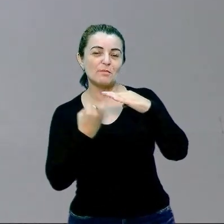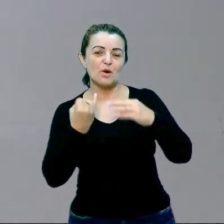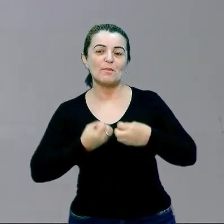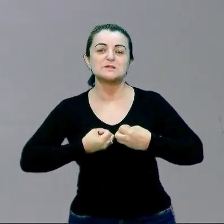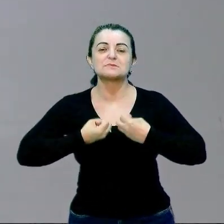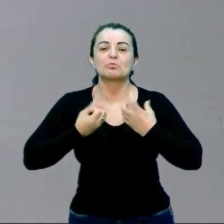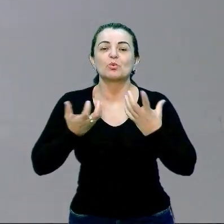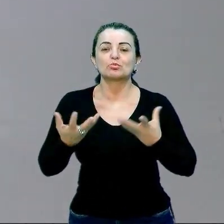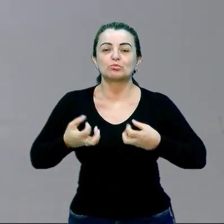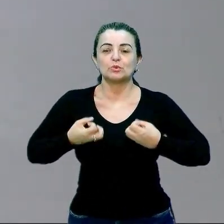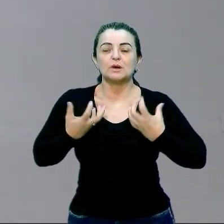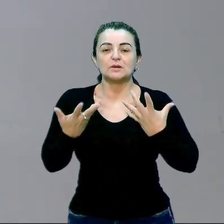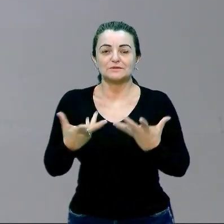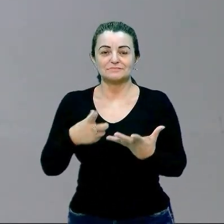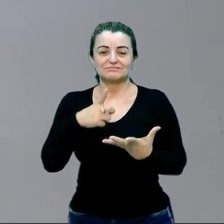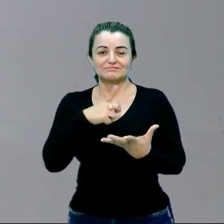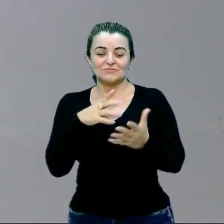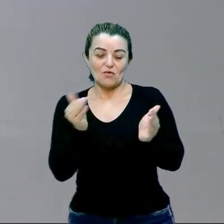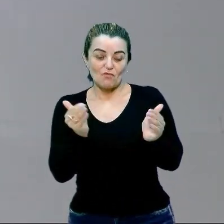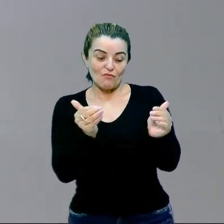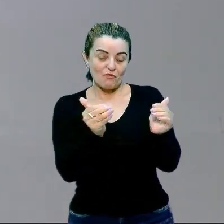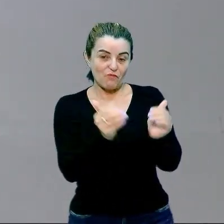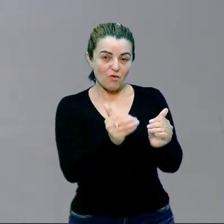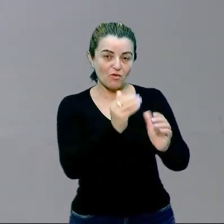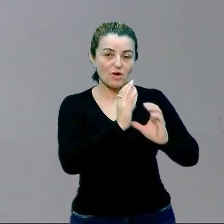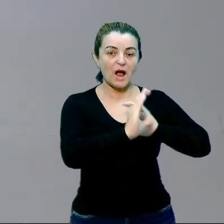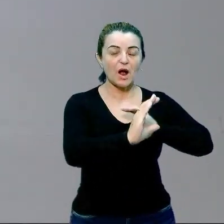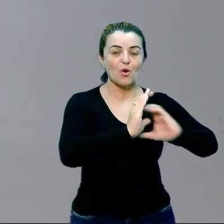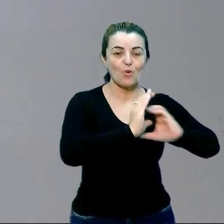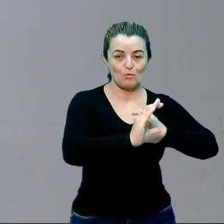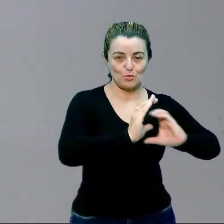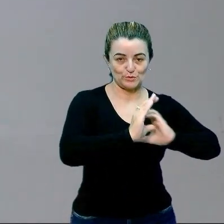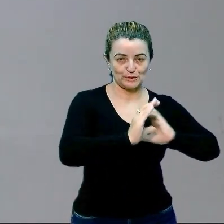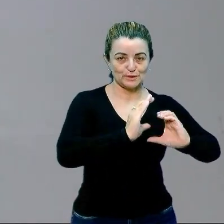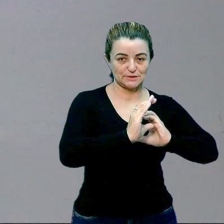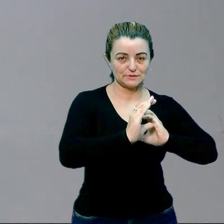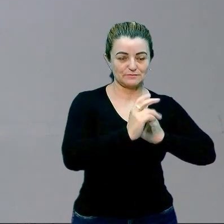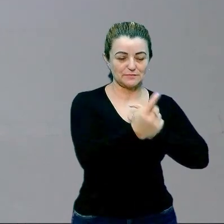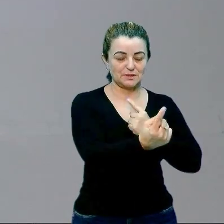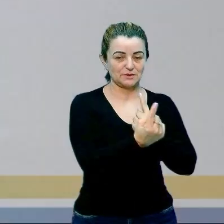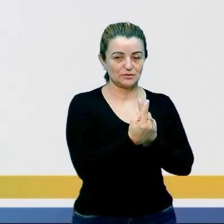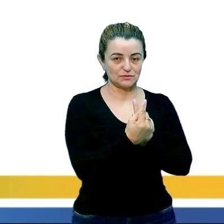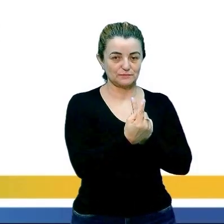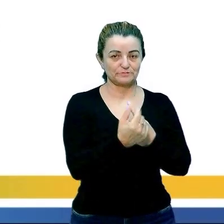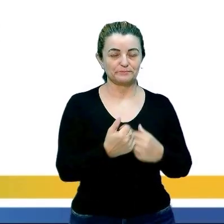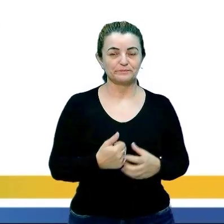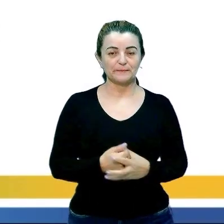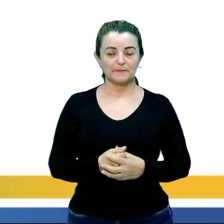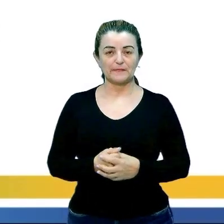espontânea, quando eu tenho o foco a comunicação entre os falantes, tá bom?